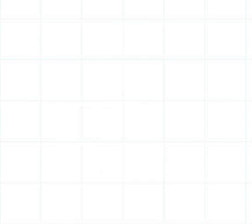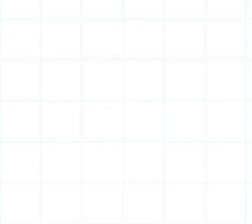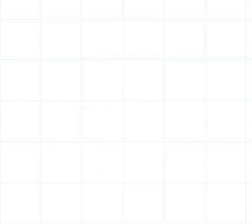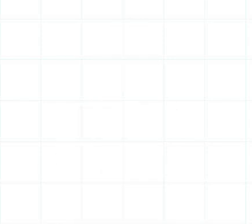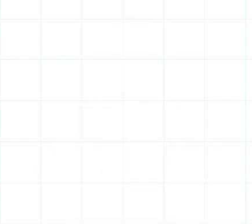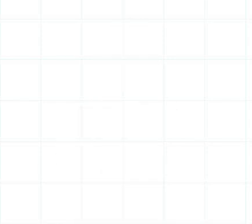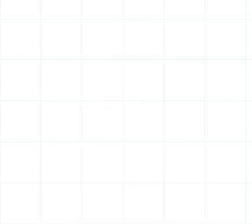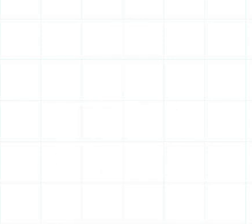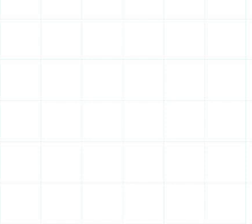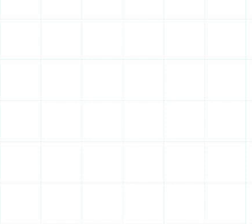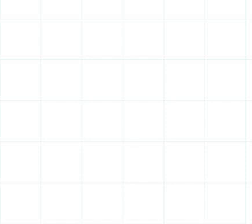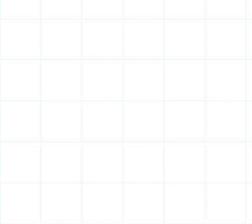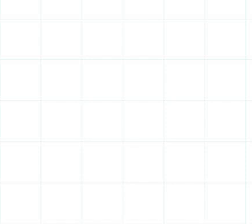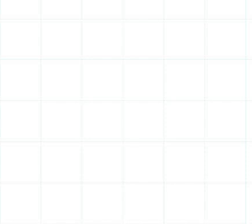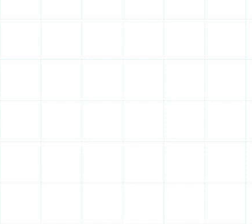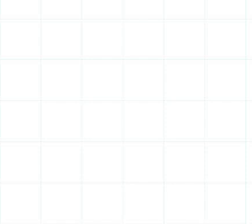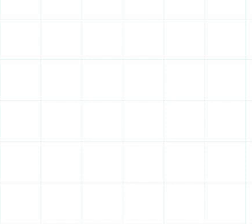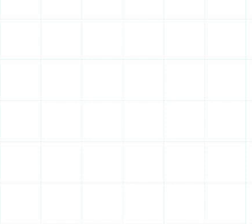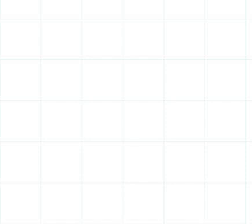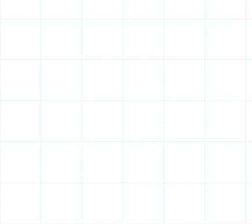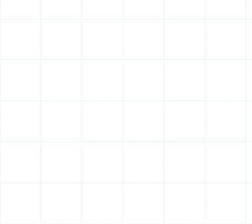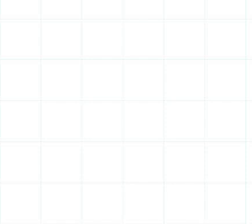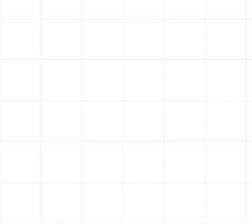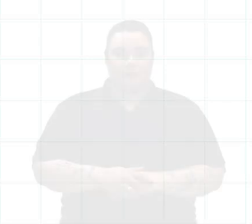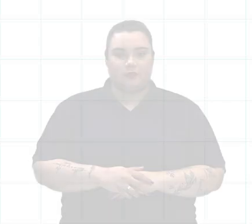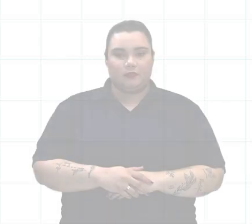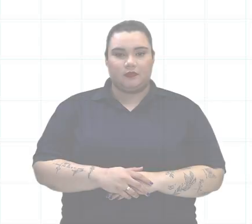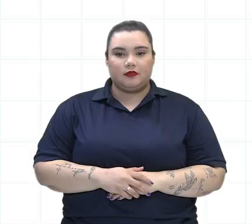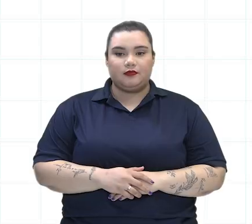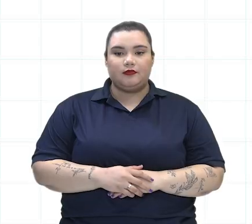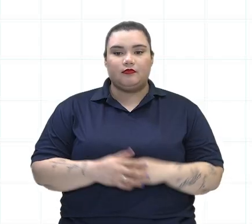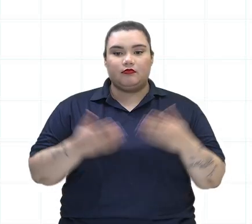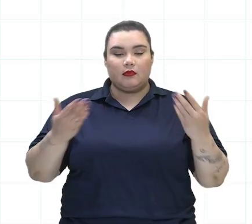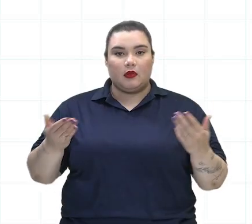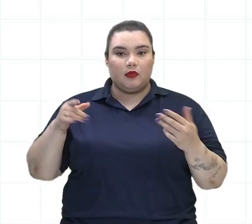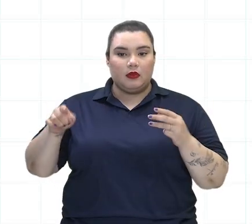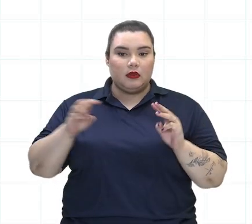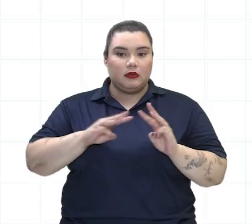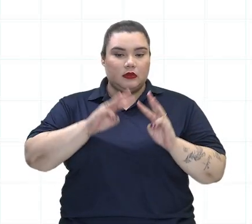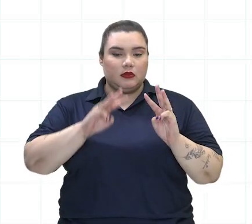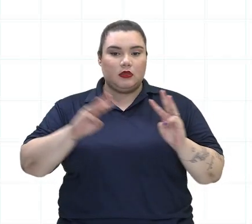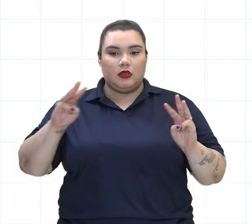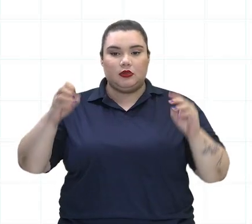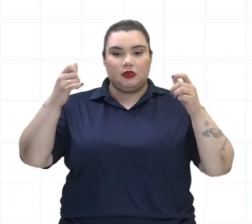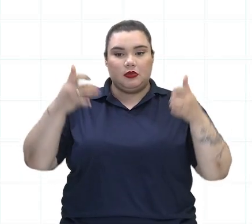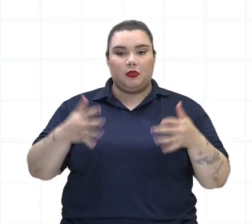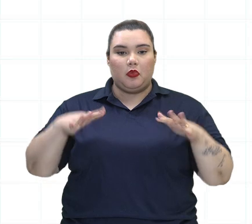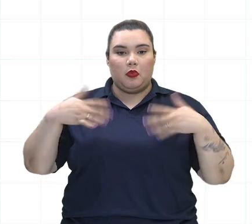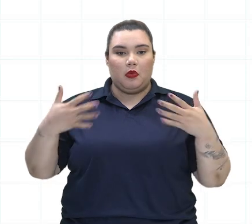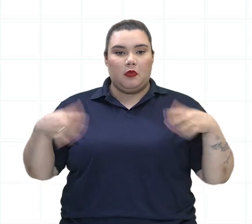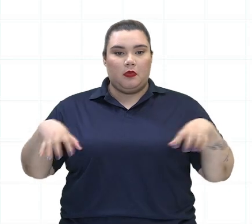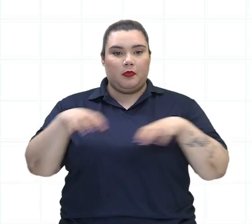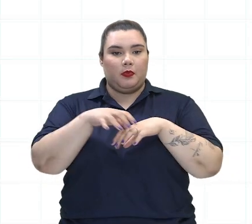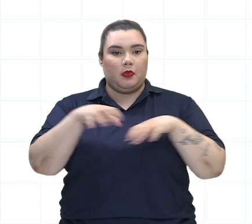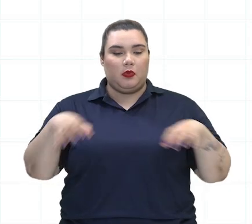né? Quem foi que detectou, foi o DETER, foi o satélite DETER, aonde os biomas, está no bioma da Amazônia, dentro